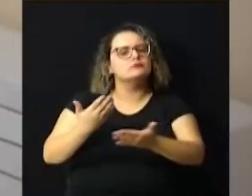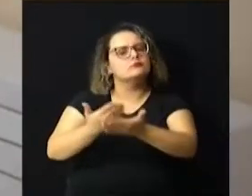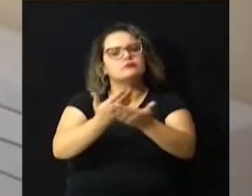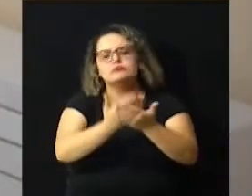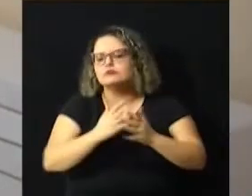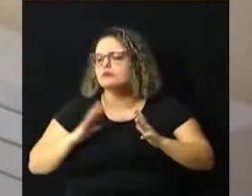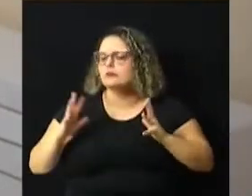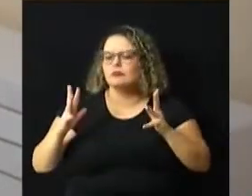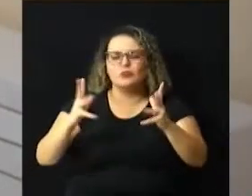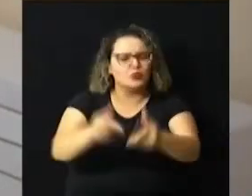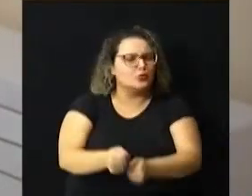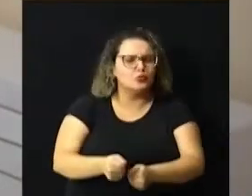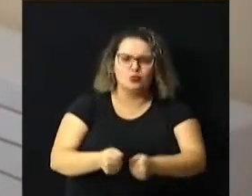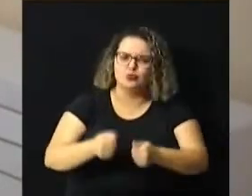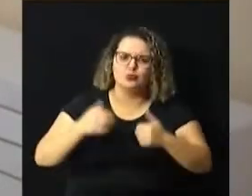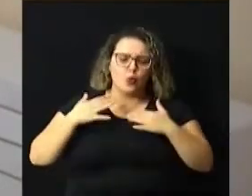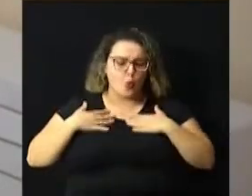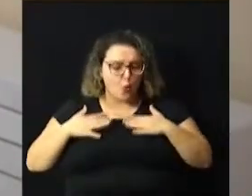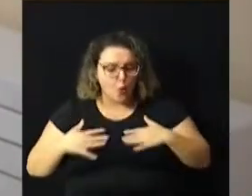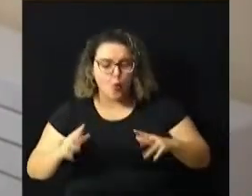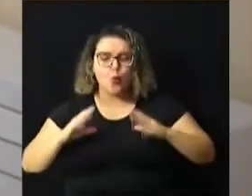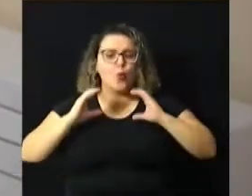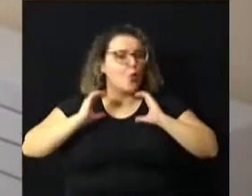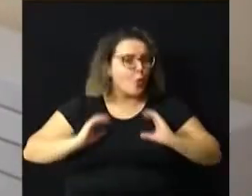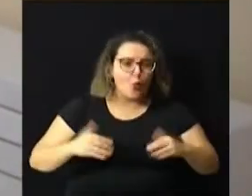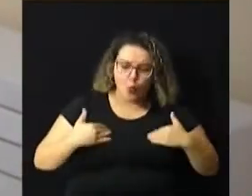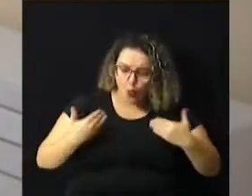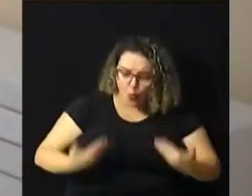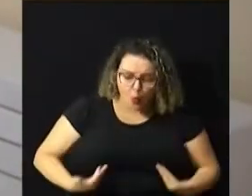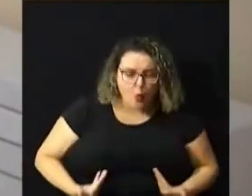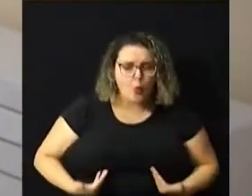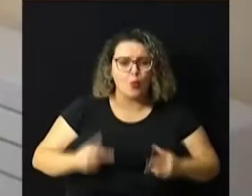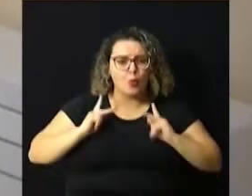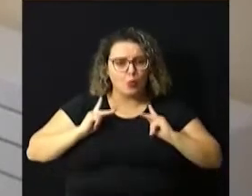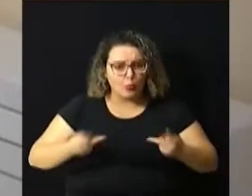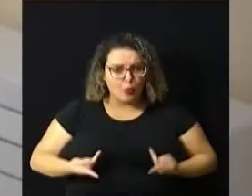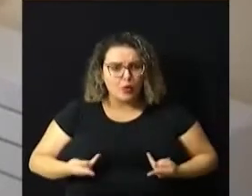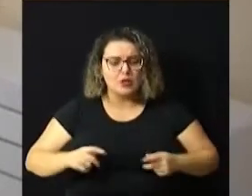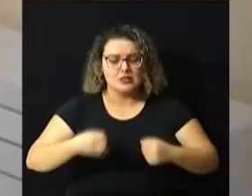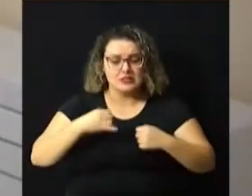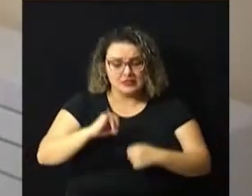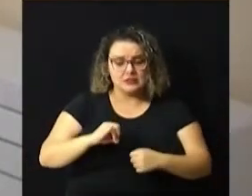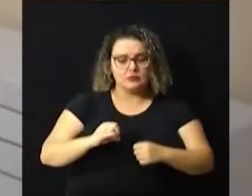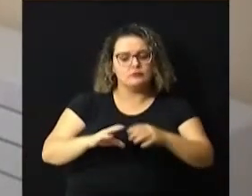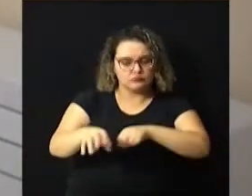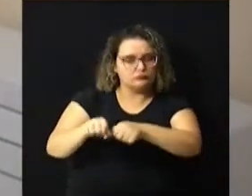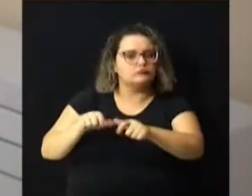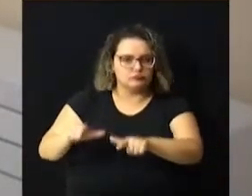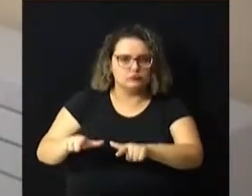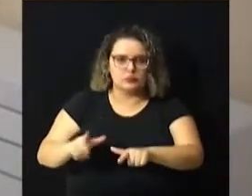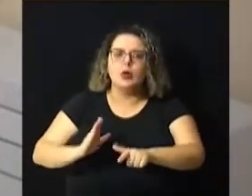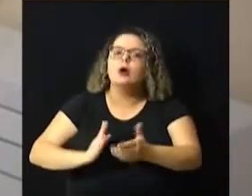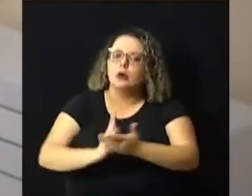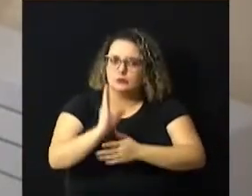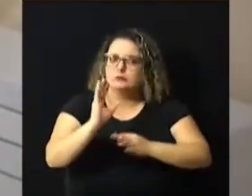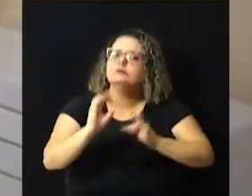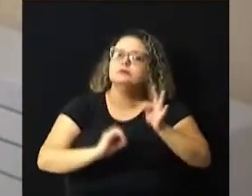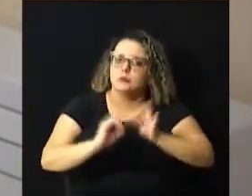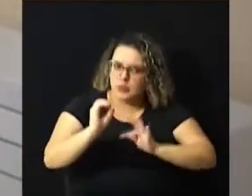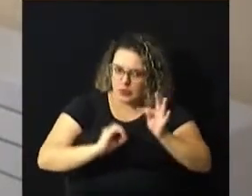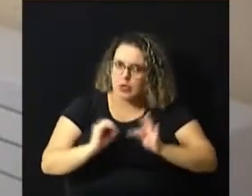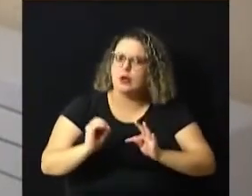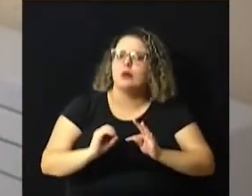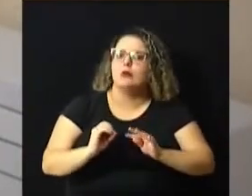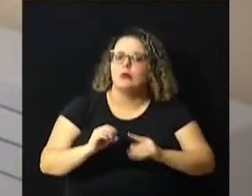Parte de anatomia na faculdade. A faculdade, eu falo, se você formou, é porque você quer ser TO. Porque já é bem